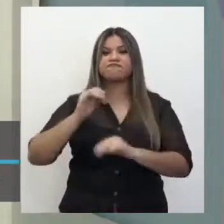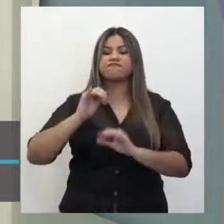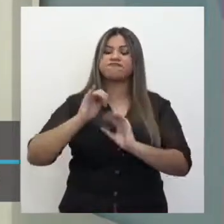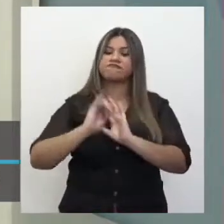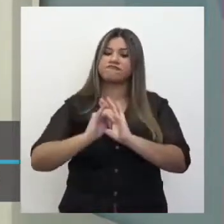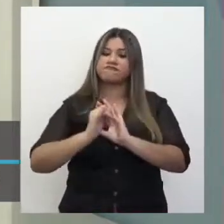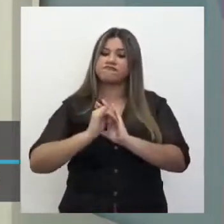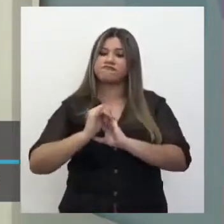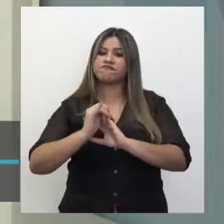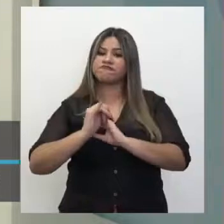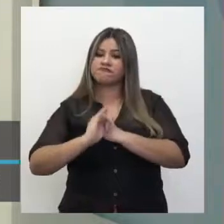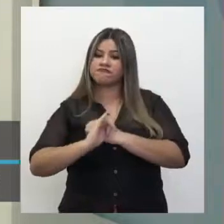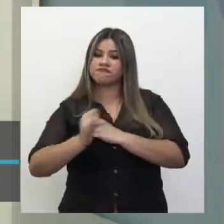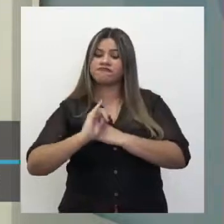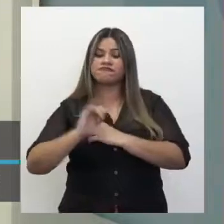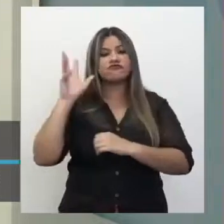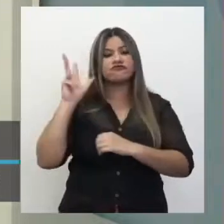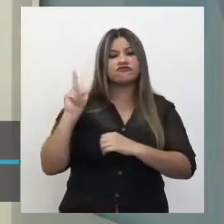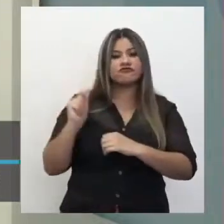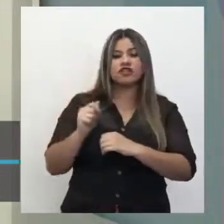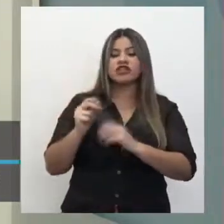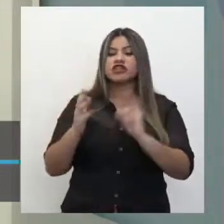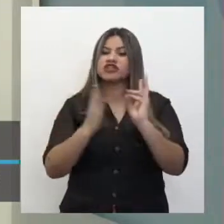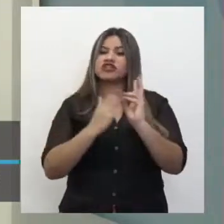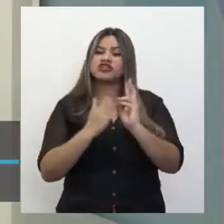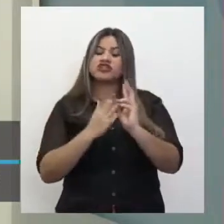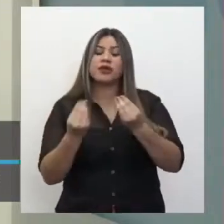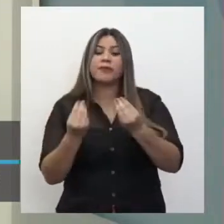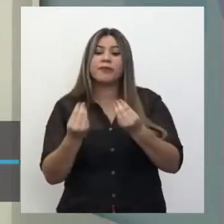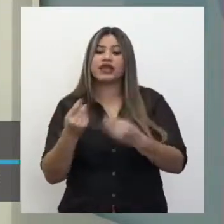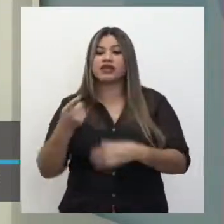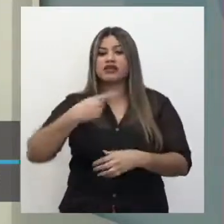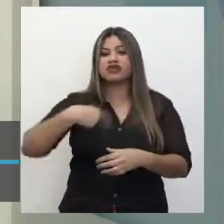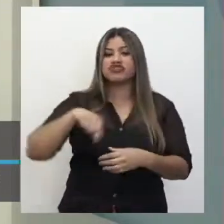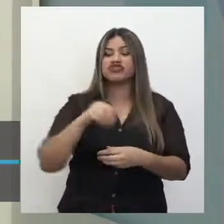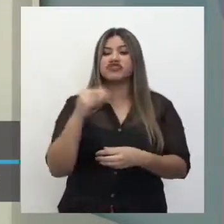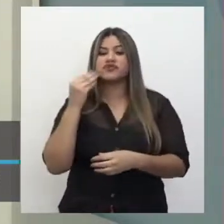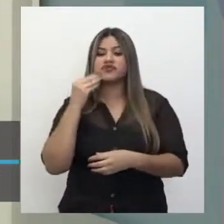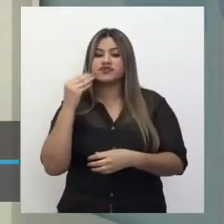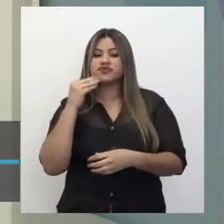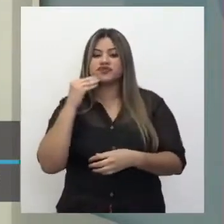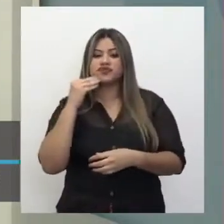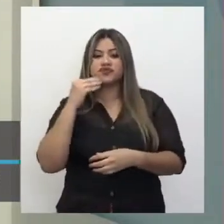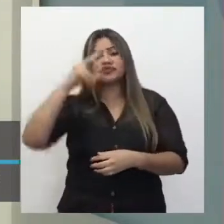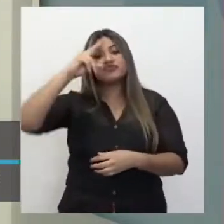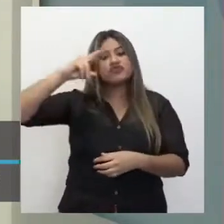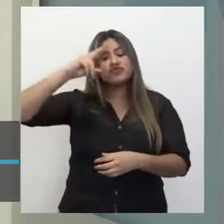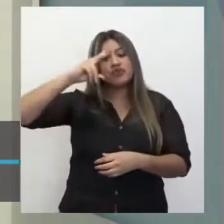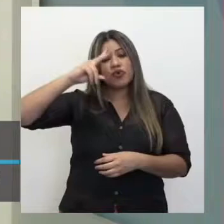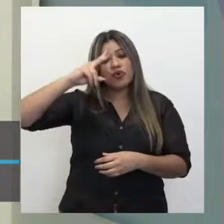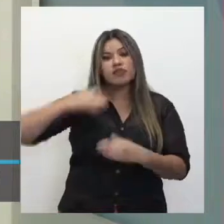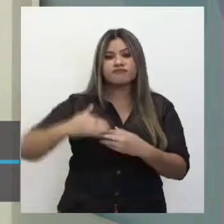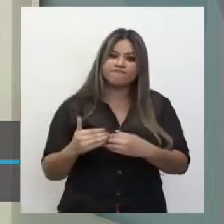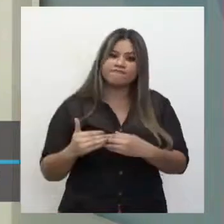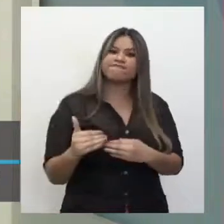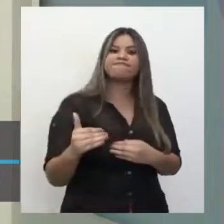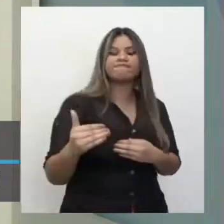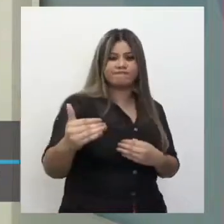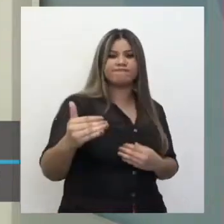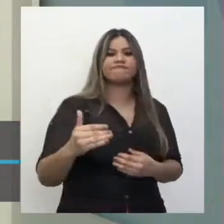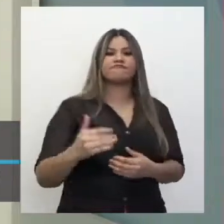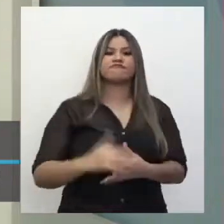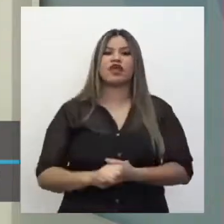que é exatamente para isso. Para quê? Primeiro, para a gente conservar a história, conservar os